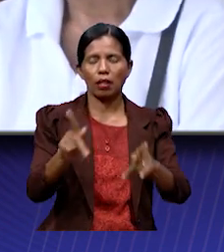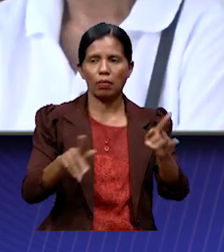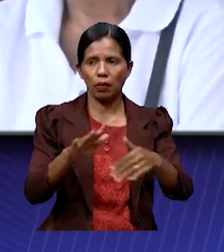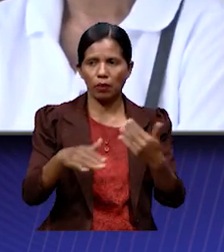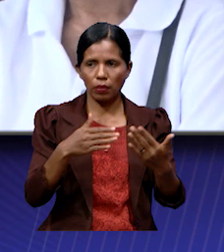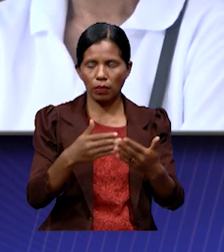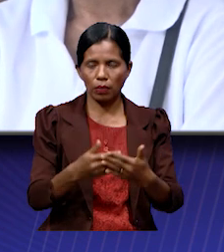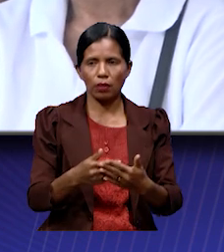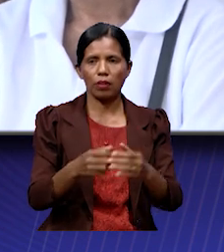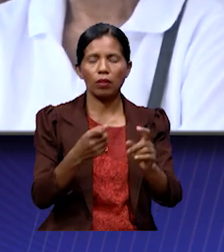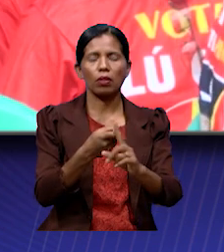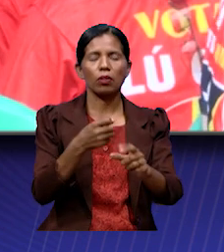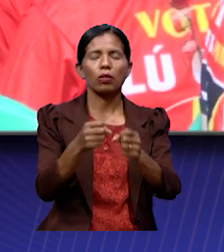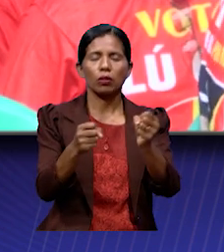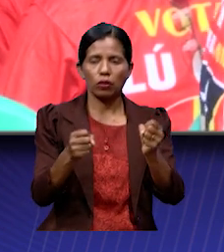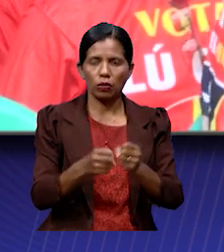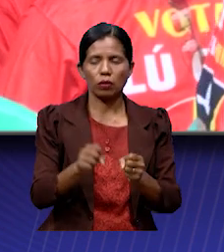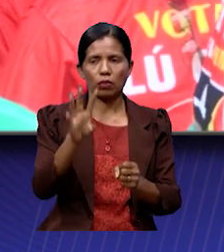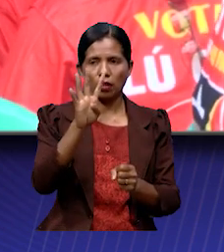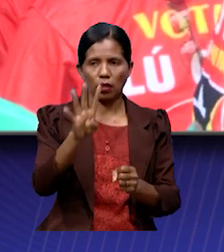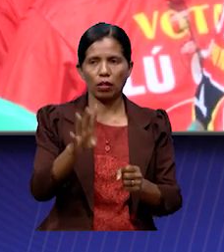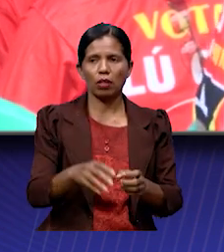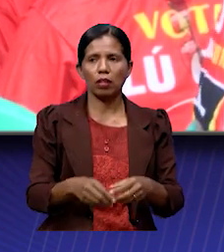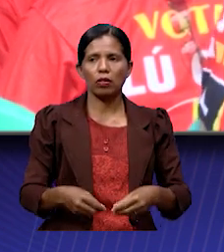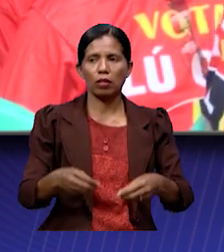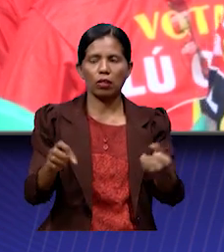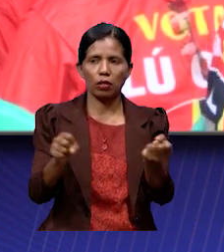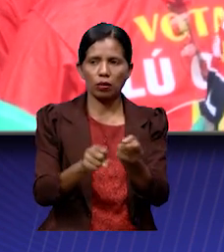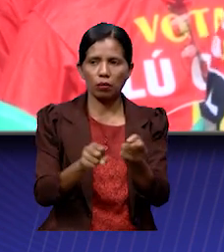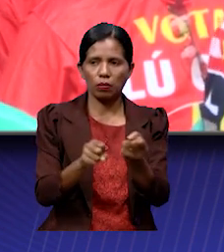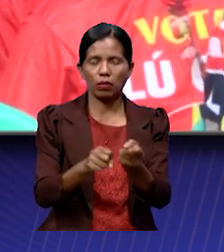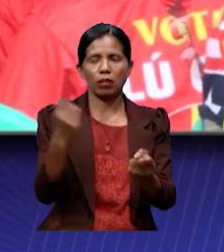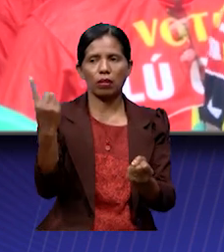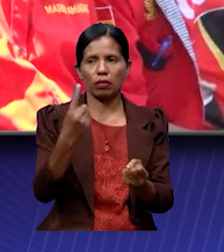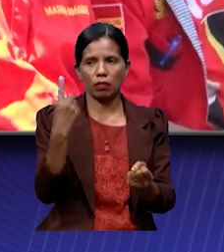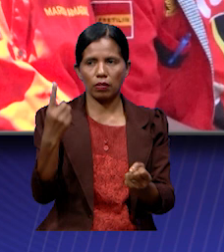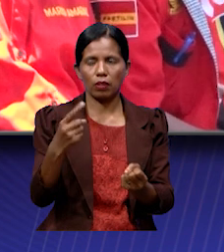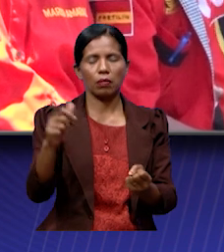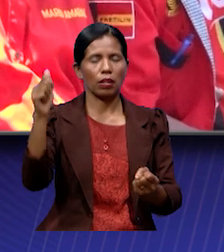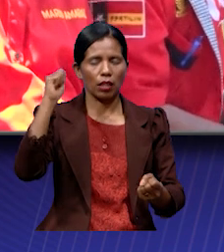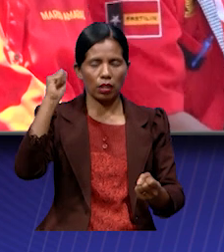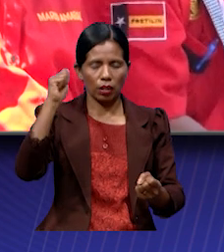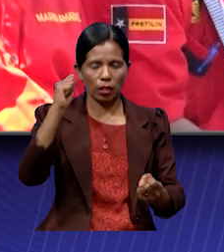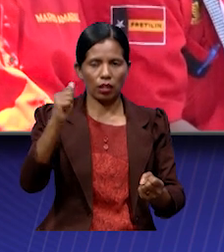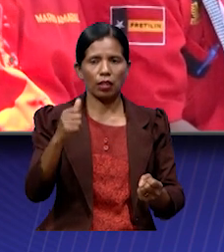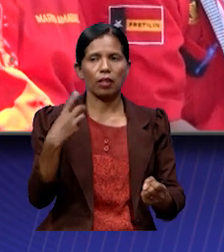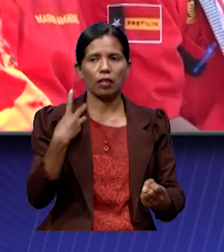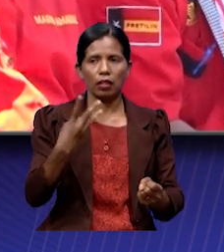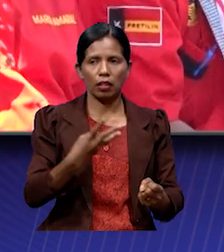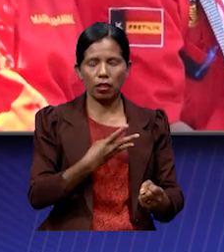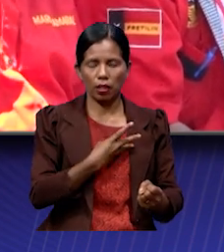se a fosse socorrar, se for apoio na Fátima, candidato e tenha